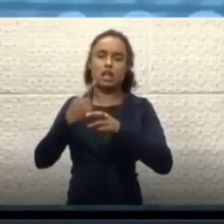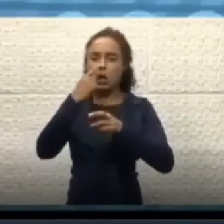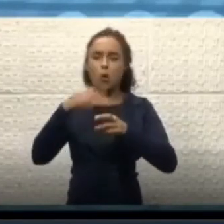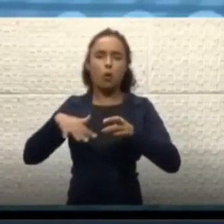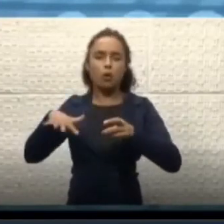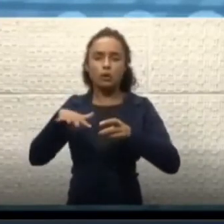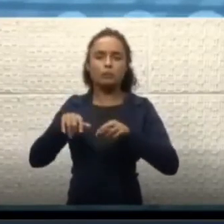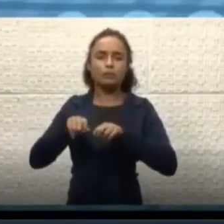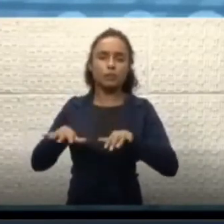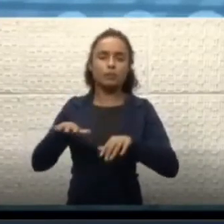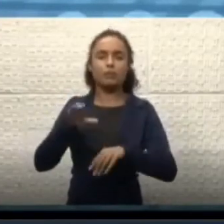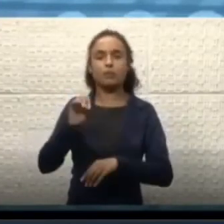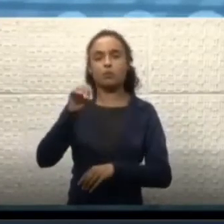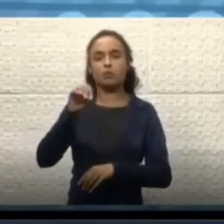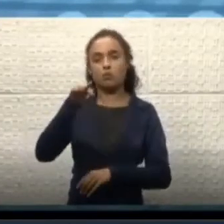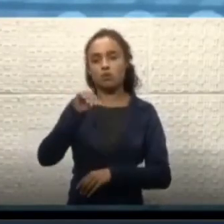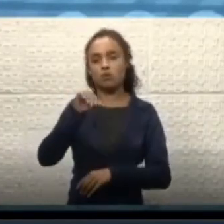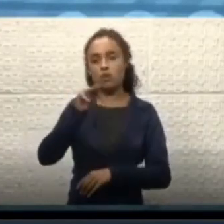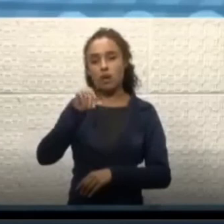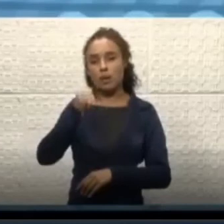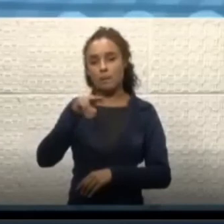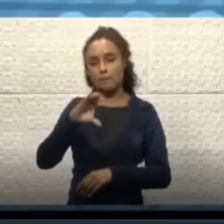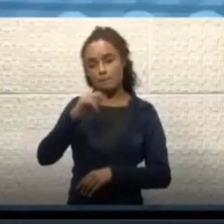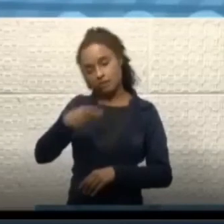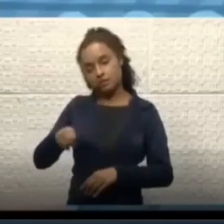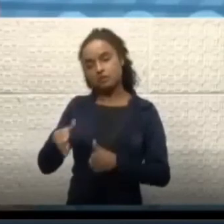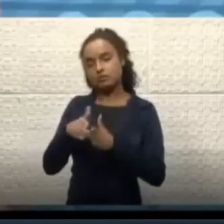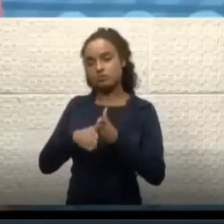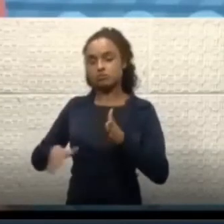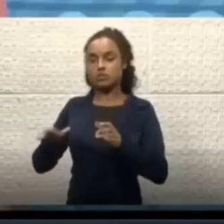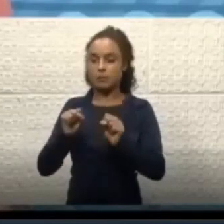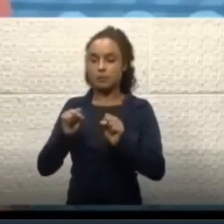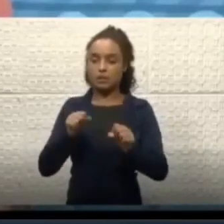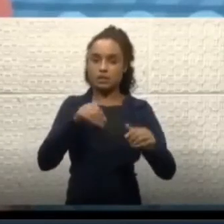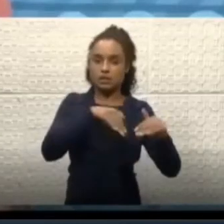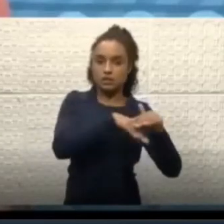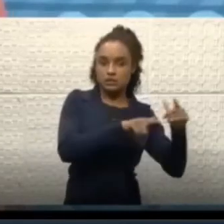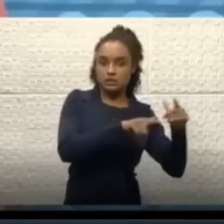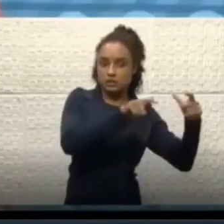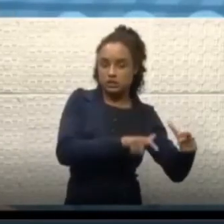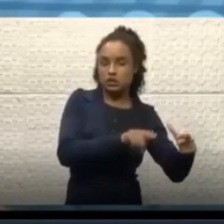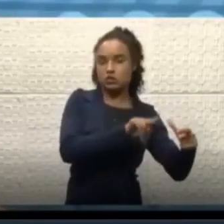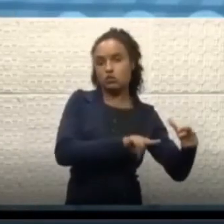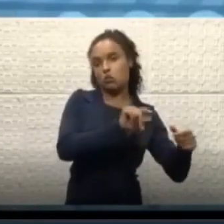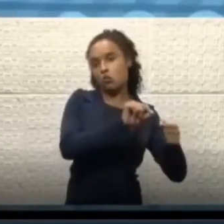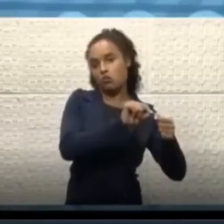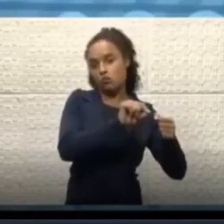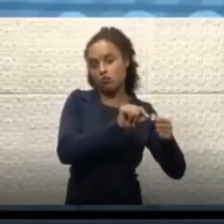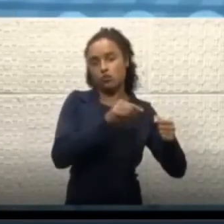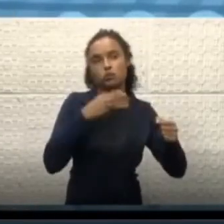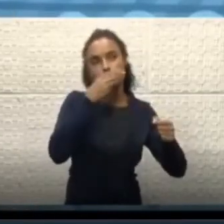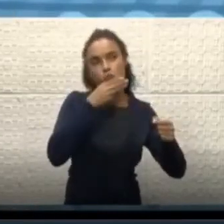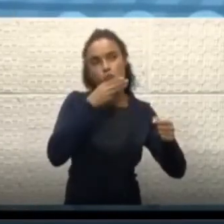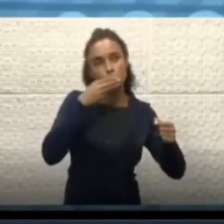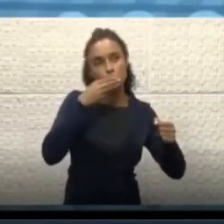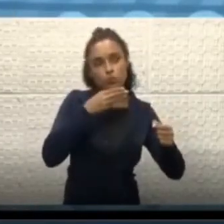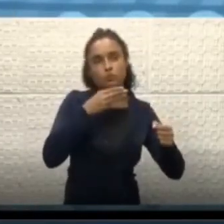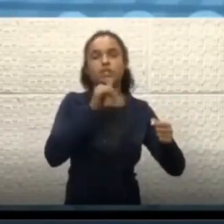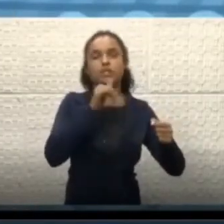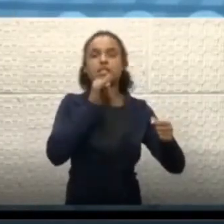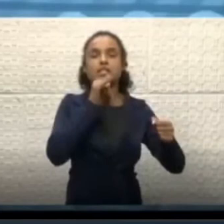contaminantes desse material. Então, que podem ter sido colocados onde? No armazenamento, no local onde ele está sendo utilizado. Então, se for, por exemplo,